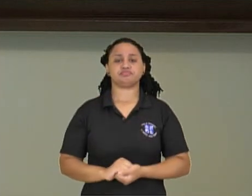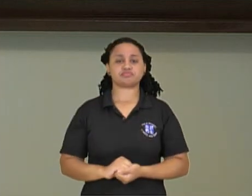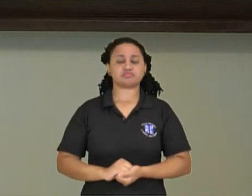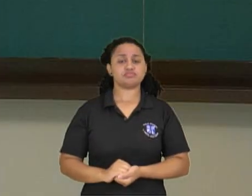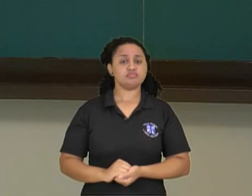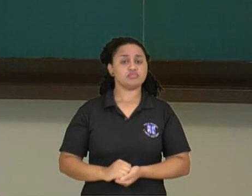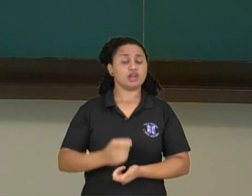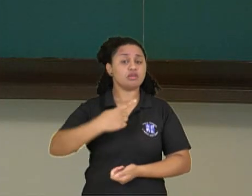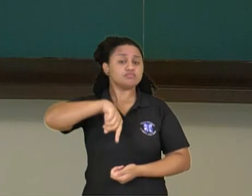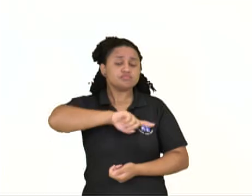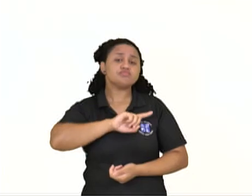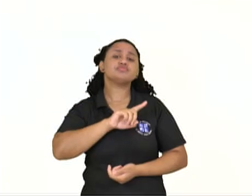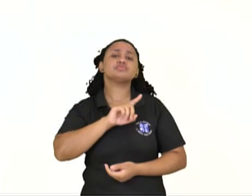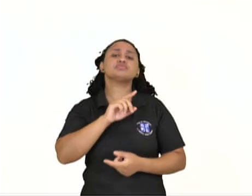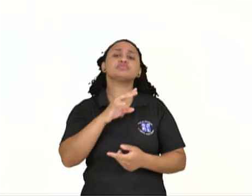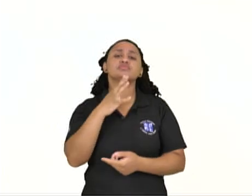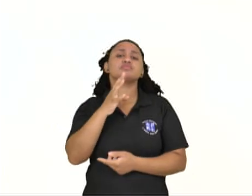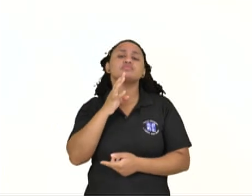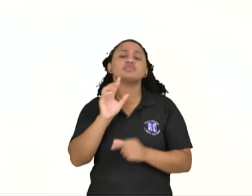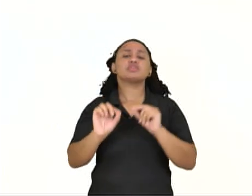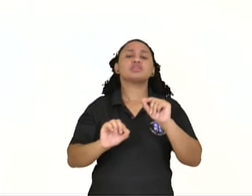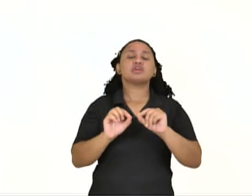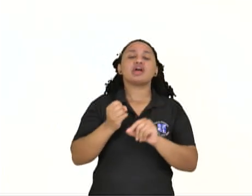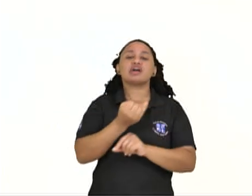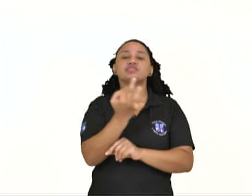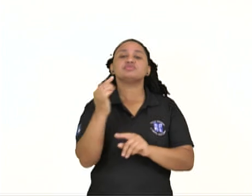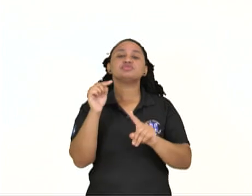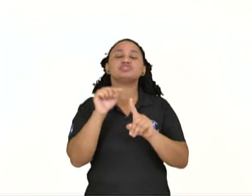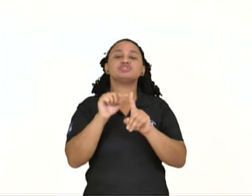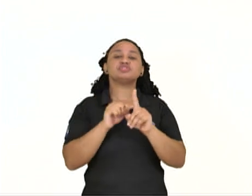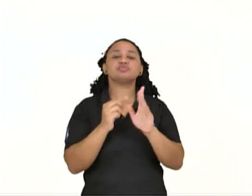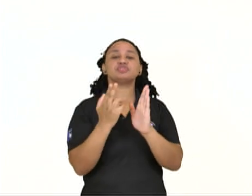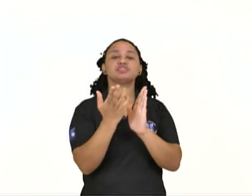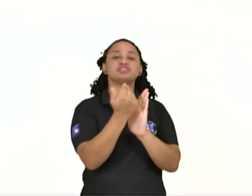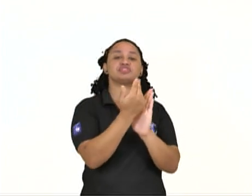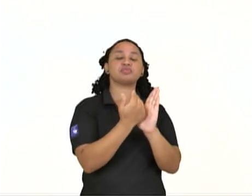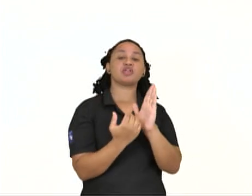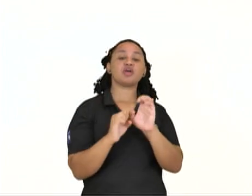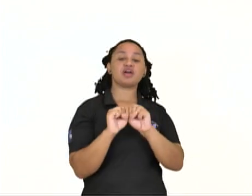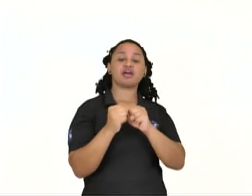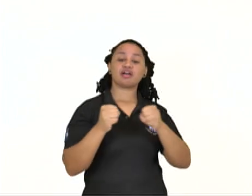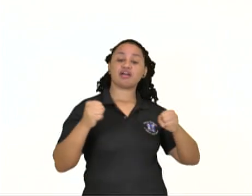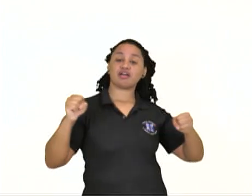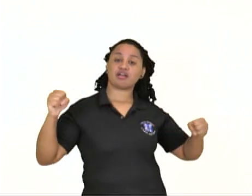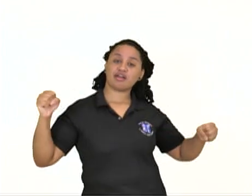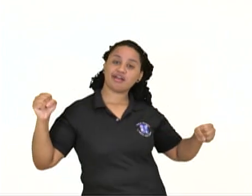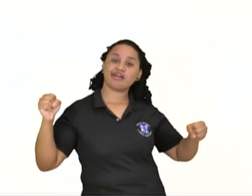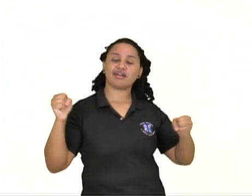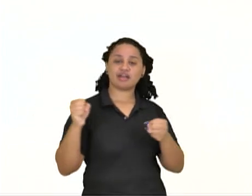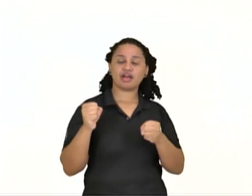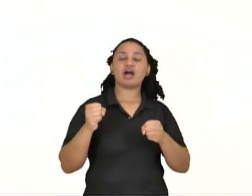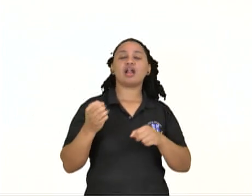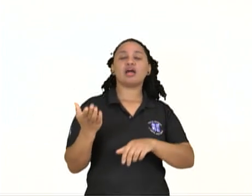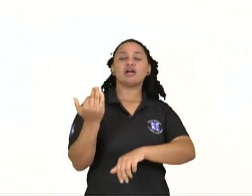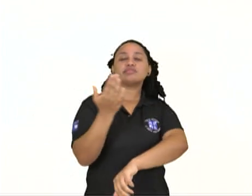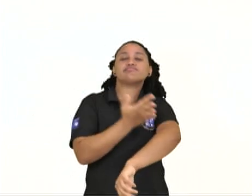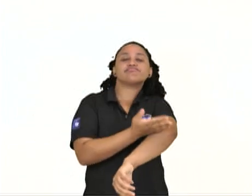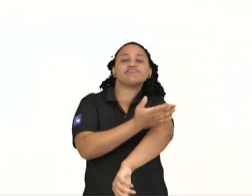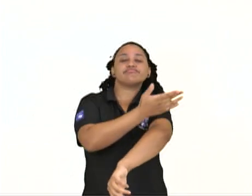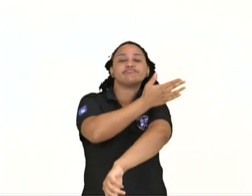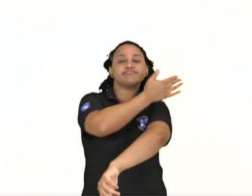Nós iremos conhecer e analisar as pinturas em grandes dimensões a partir da pré-história.